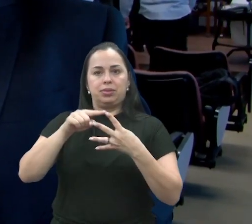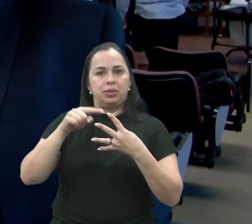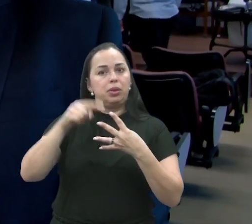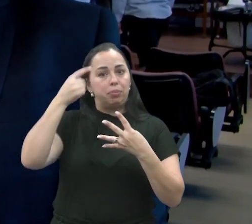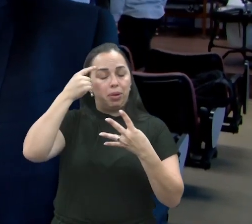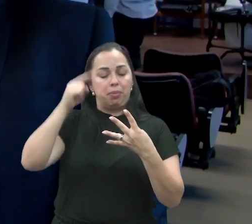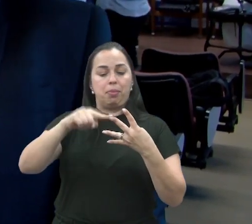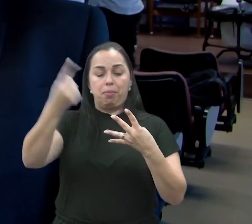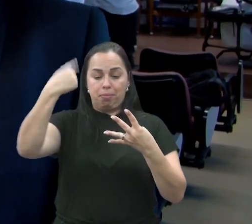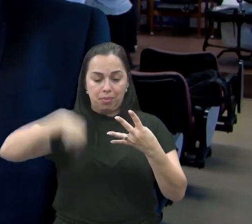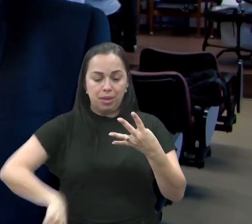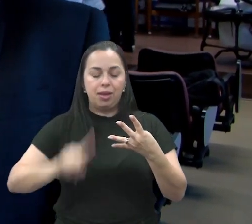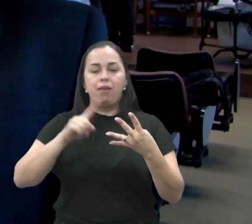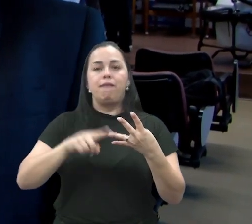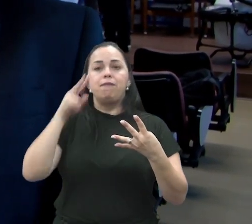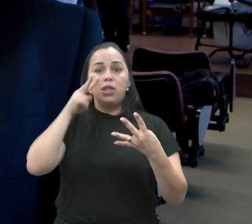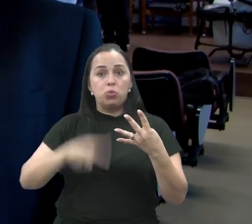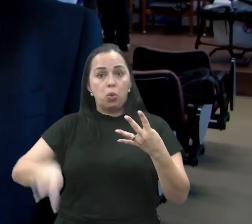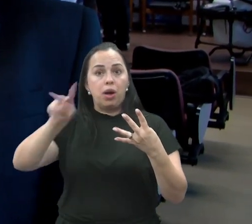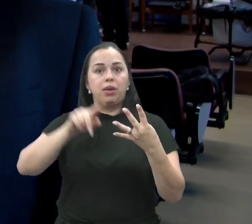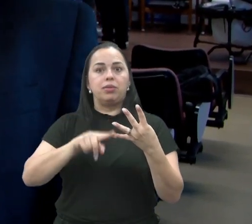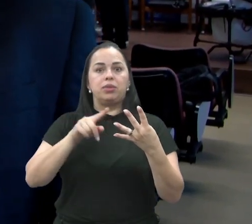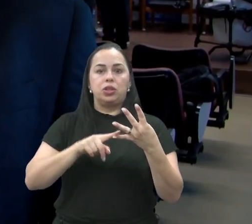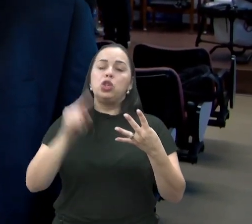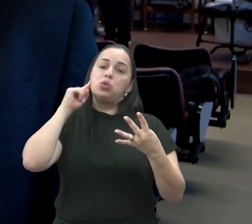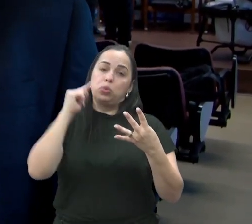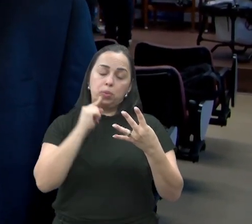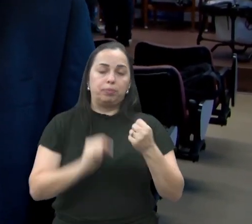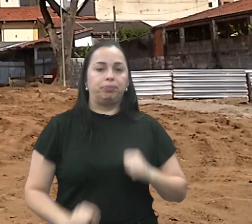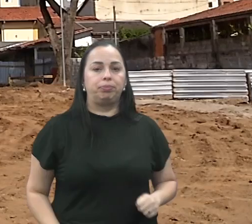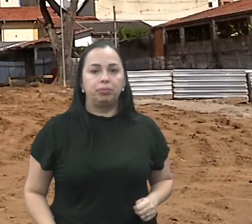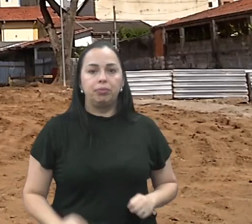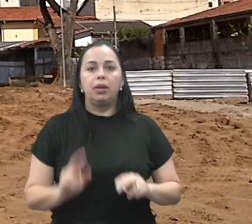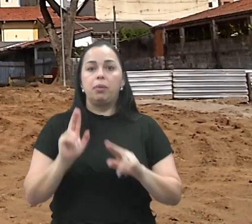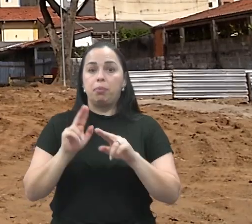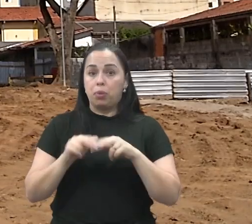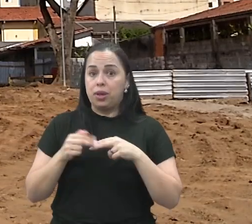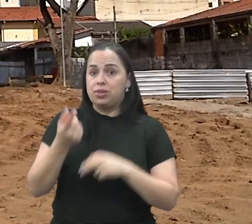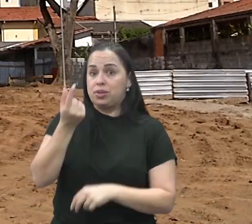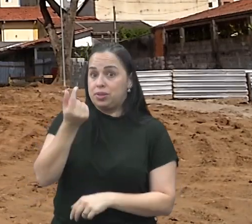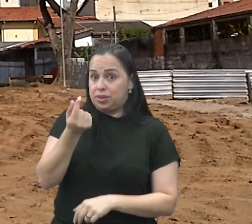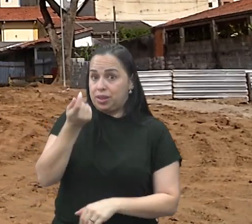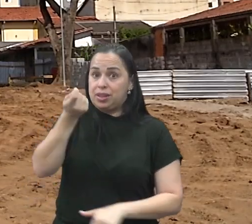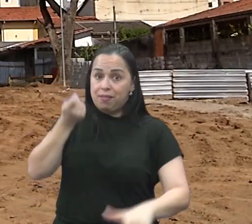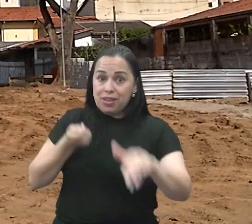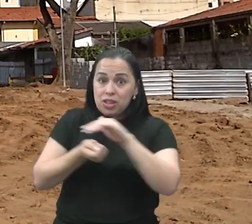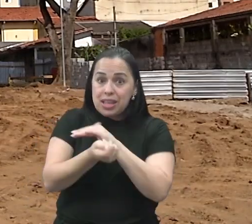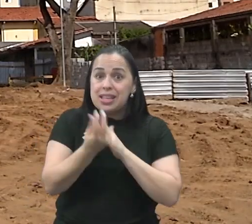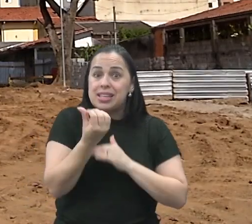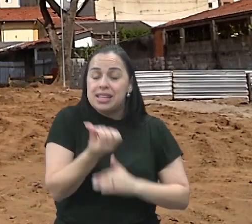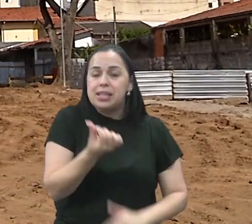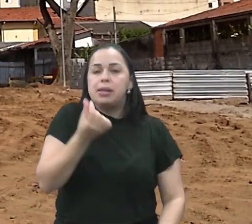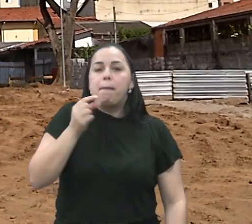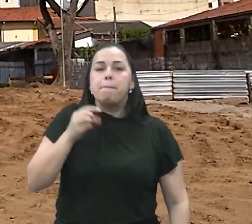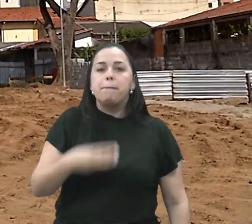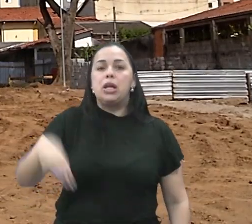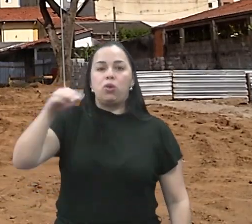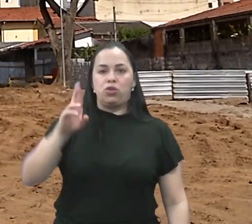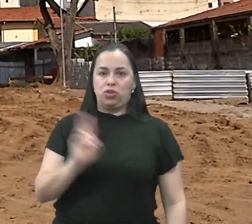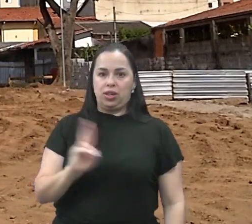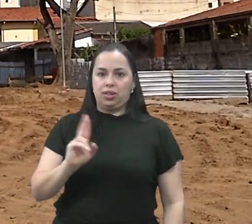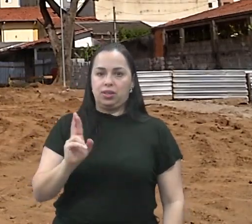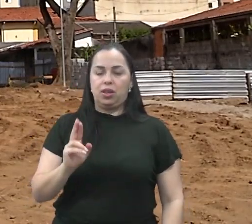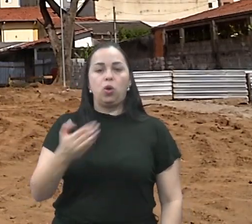aspectos: intelectual, físico, visual e auditivo. Com um investimento de quase 6 milhões de reais, que